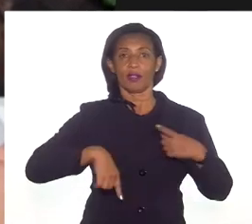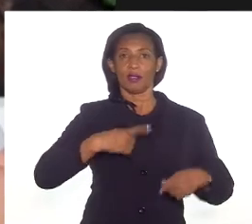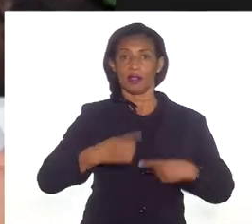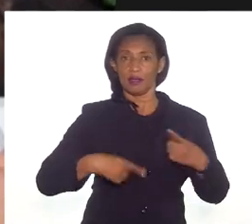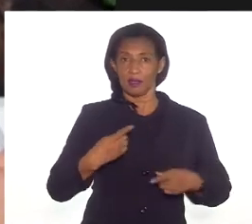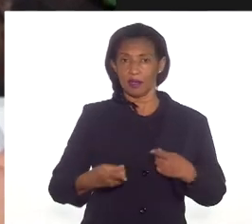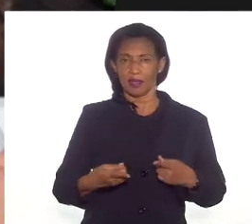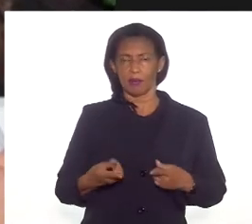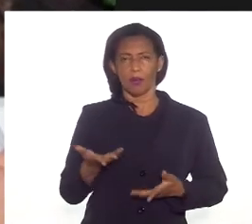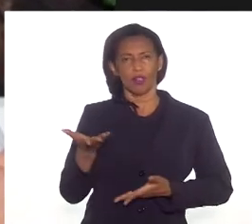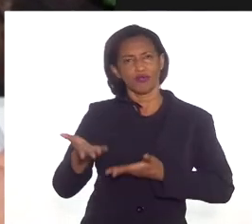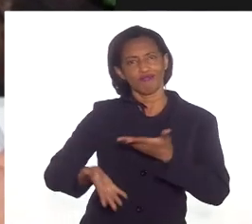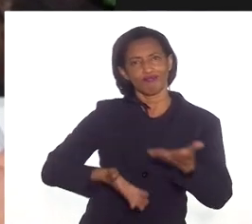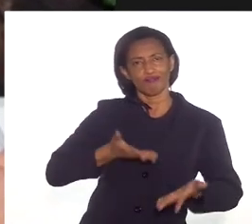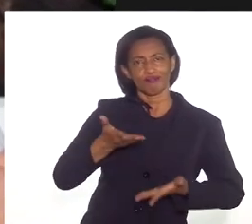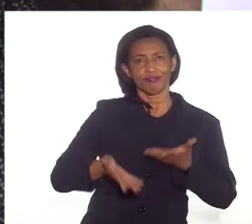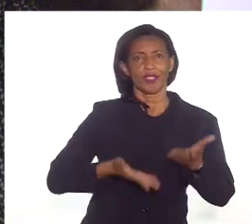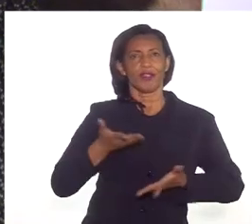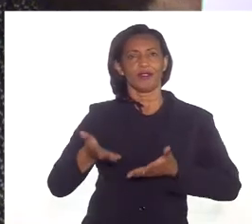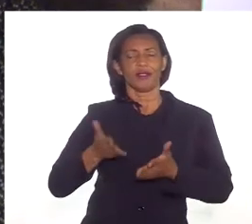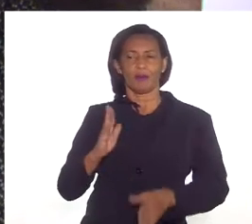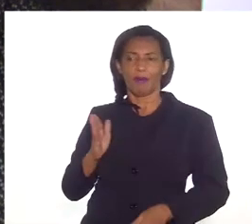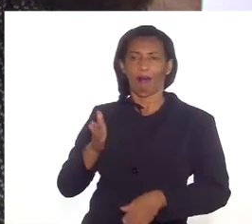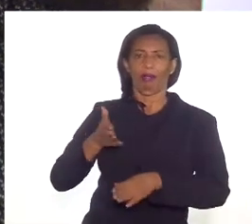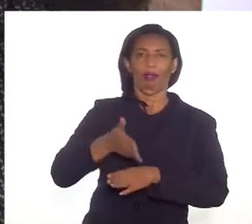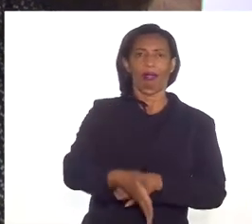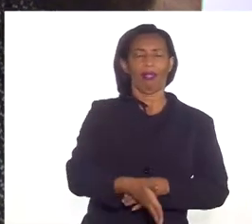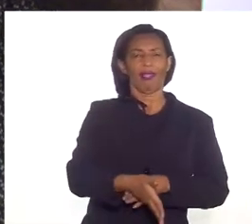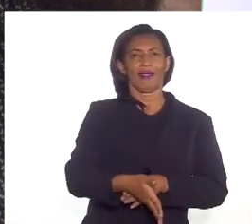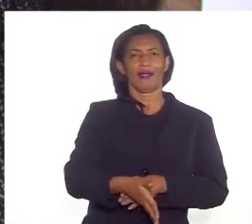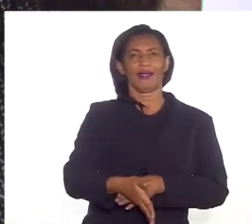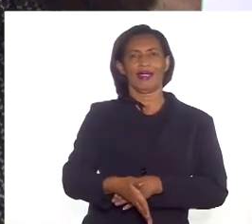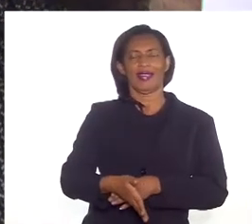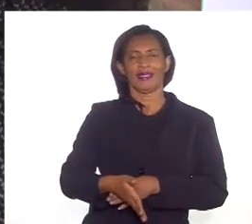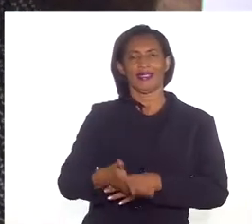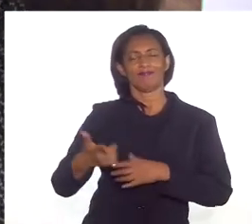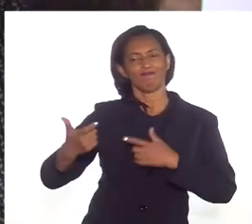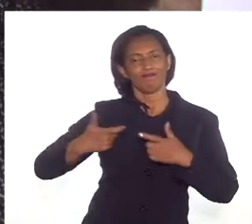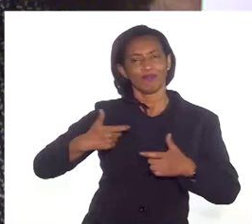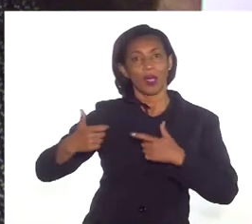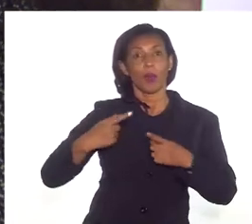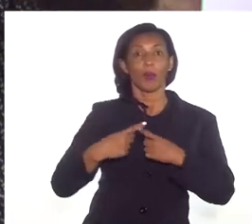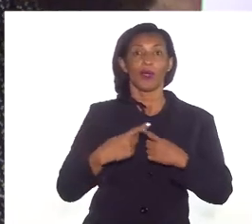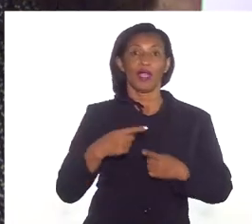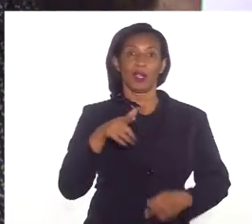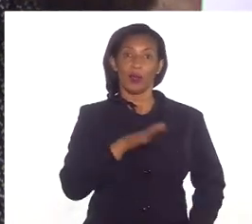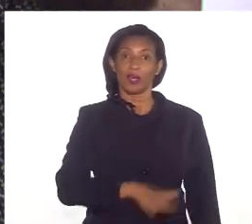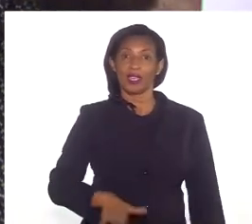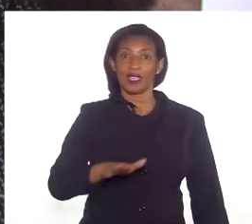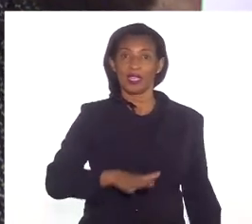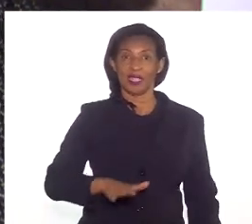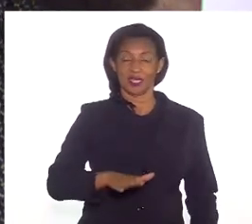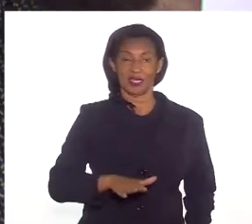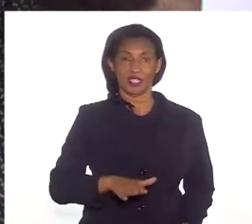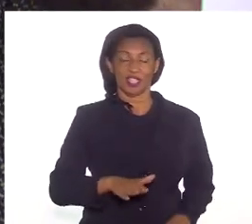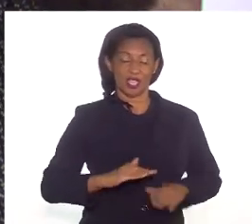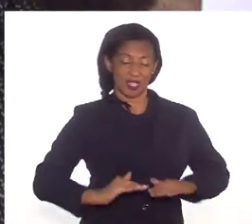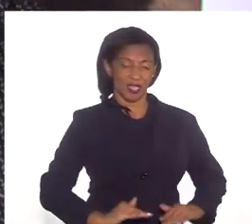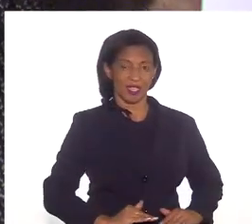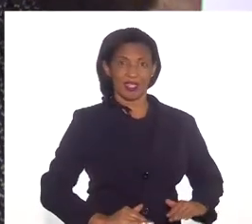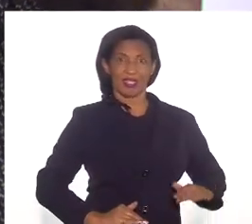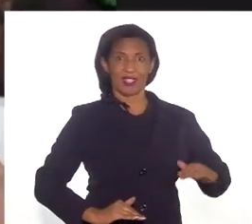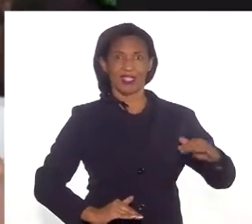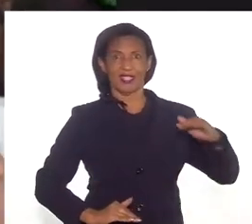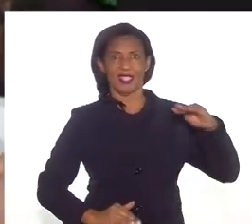que vai depois servir também como bucha de canhão nas famosas entradas e bandeiras ali para frente, porque eram crianças que cresciam